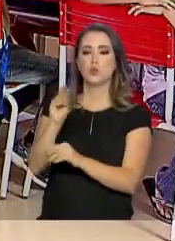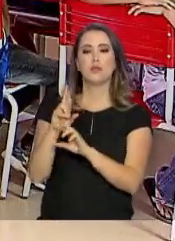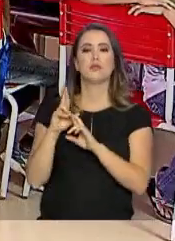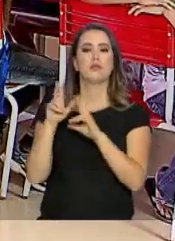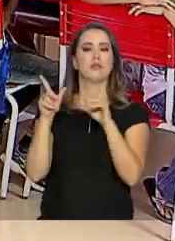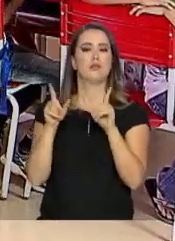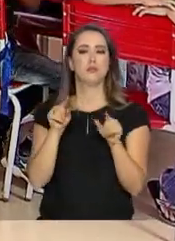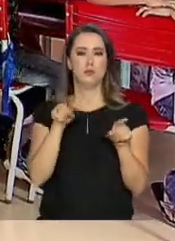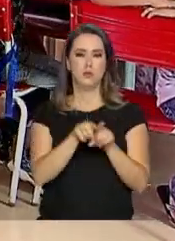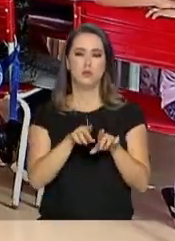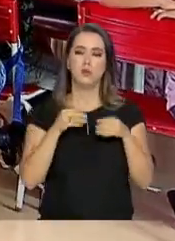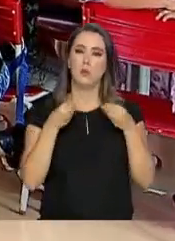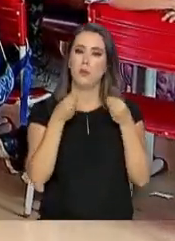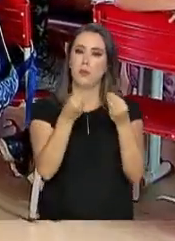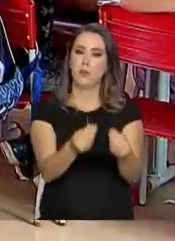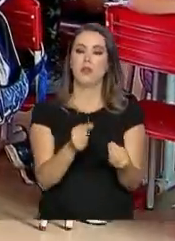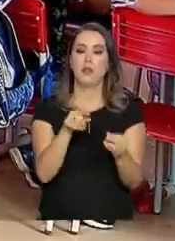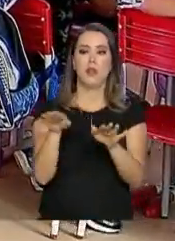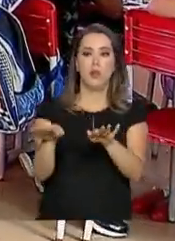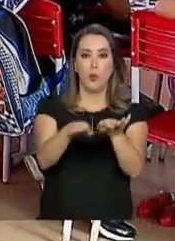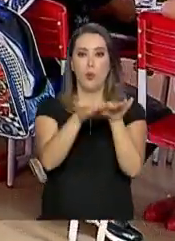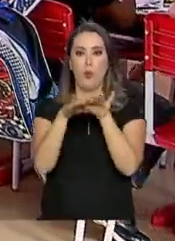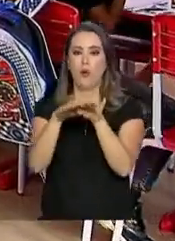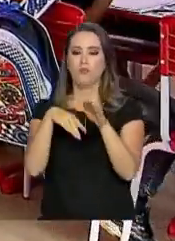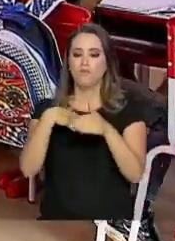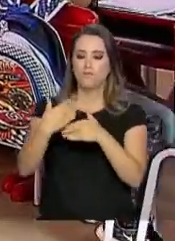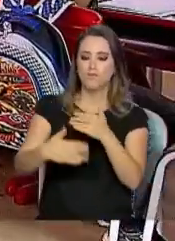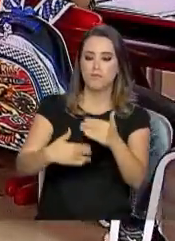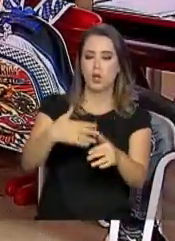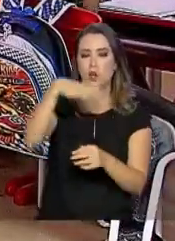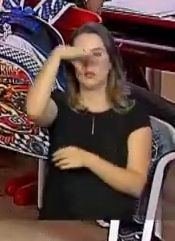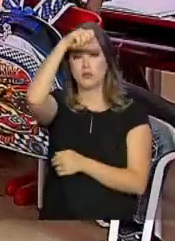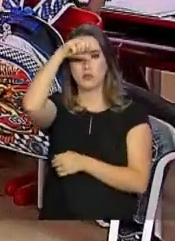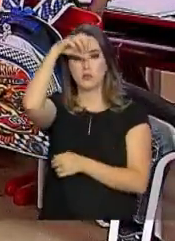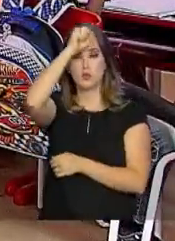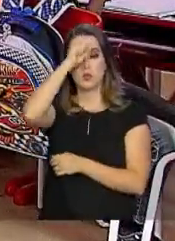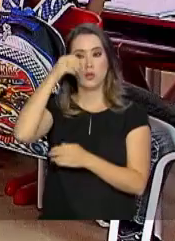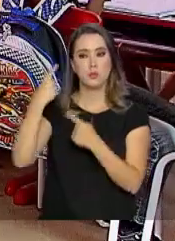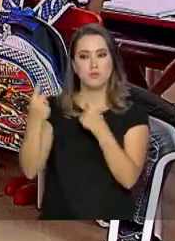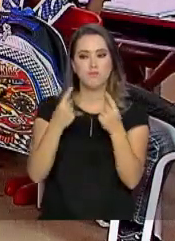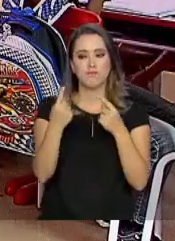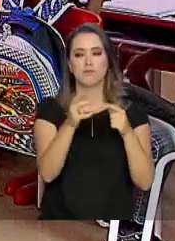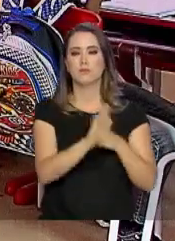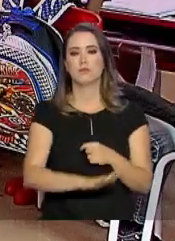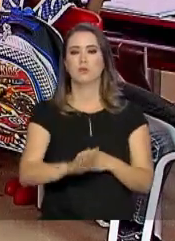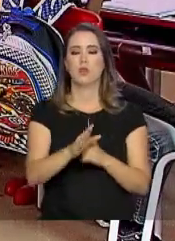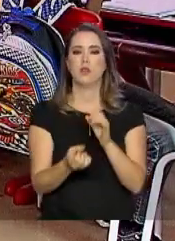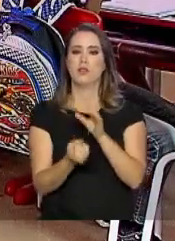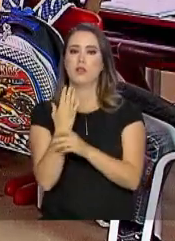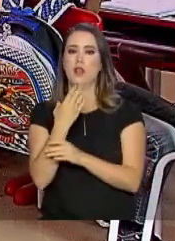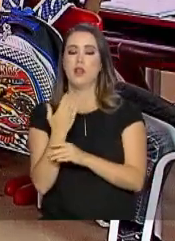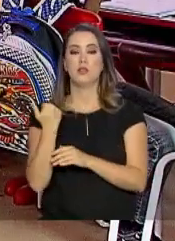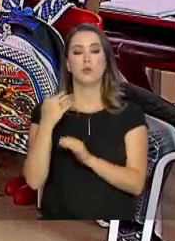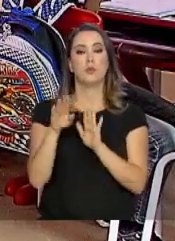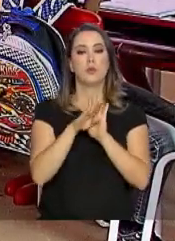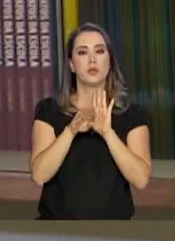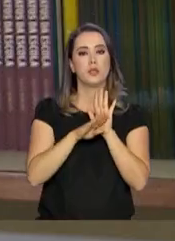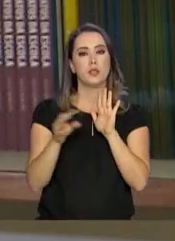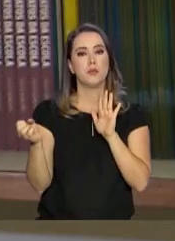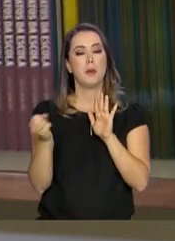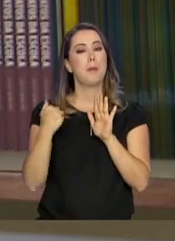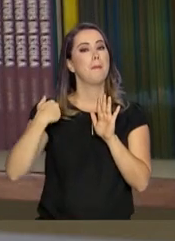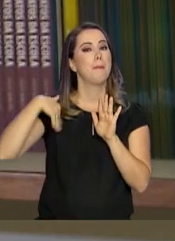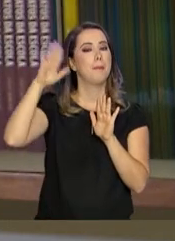e é pra garantir a igualdade no processo de aprendizagem que foi criado o programa mais alfabetização